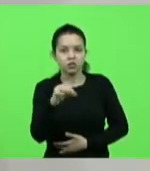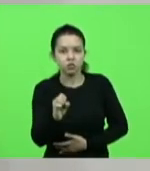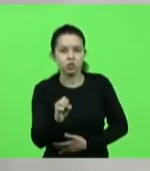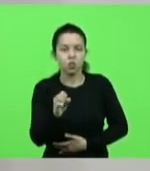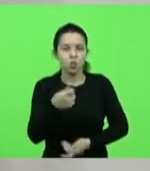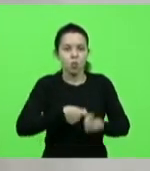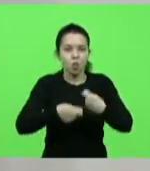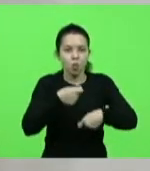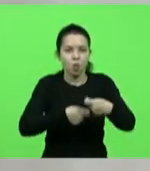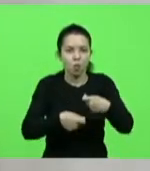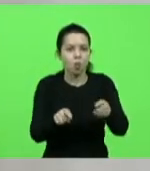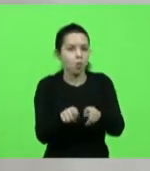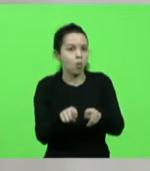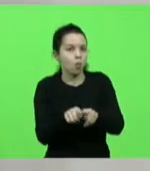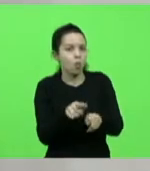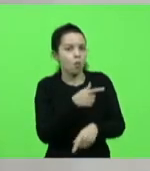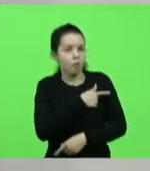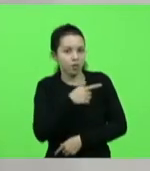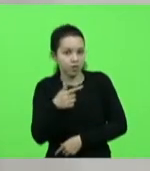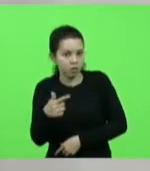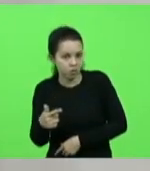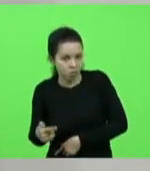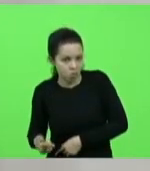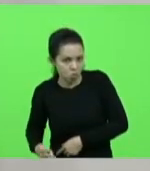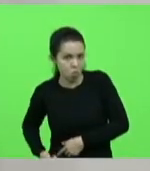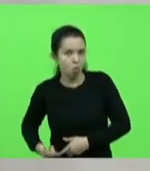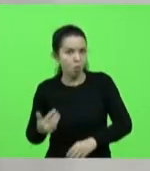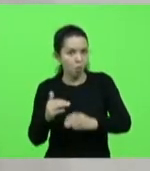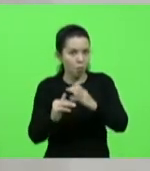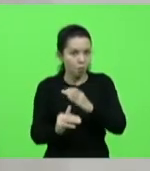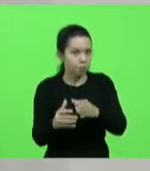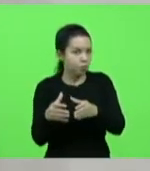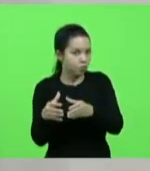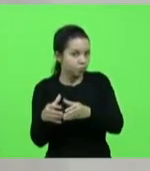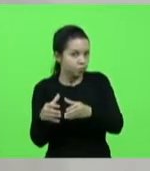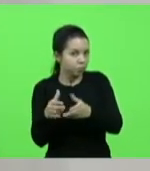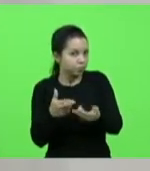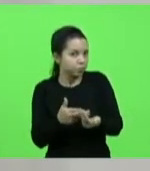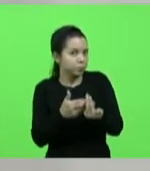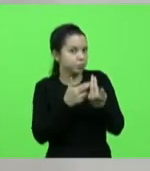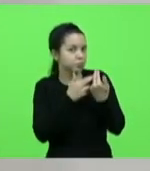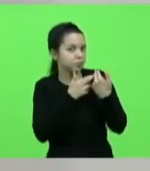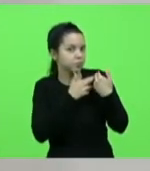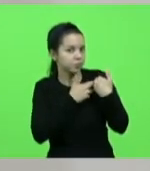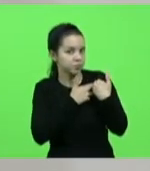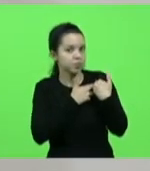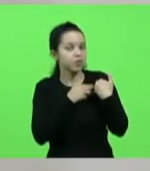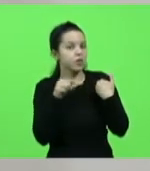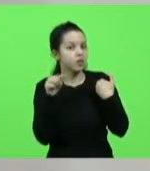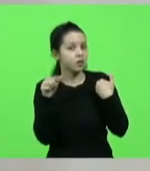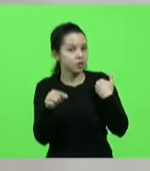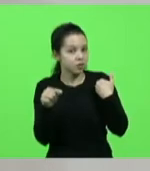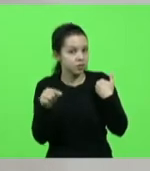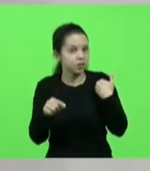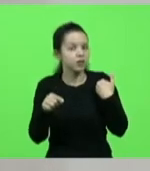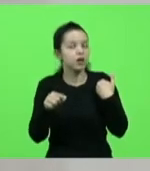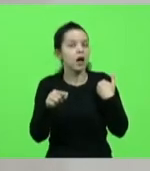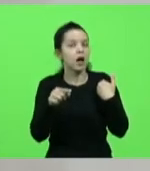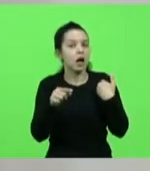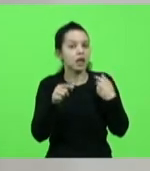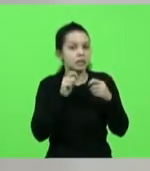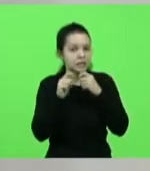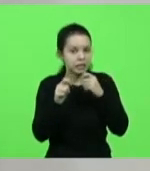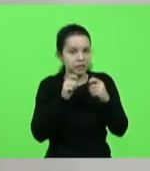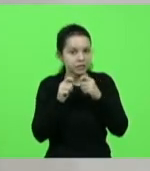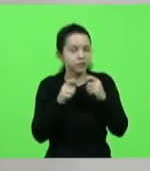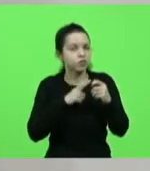que encaminhou a essa equipe essa responsabilidade, tem sido acessível aos